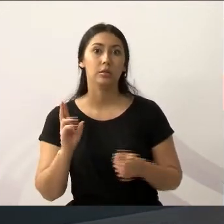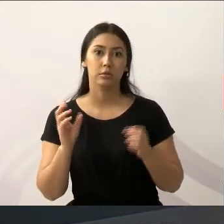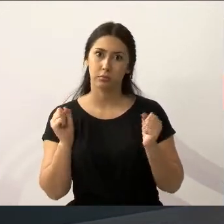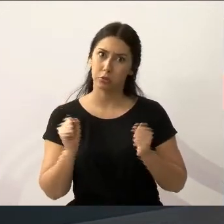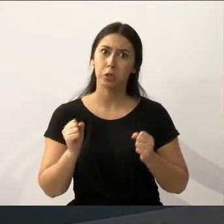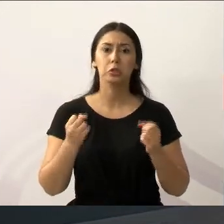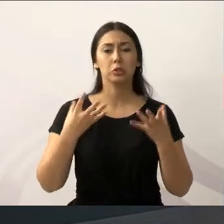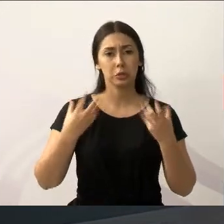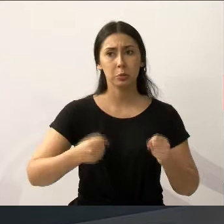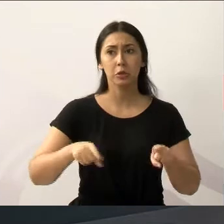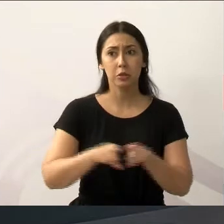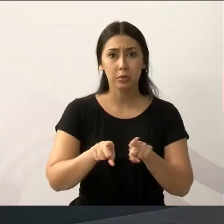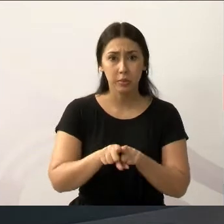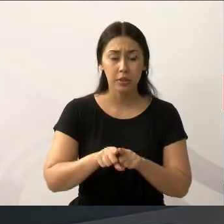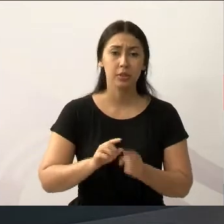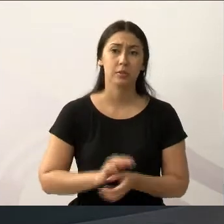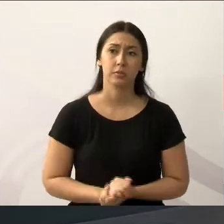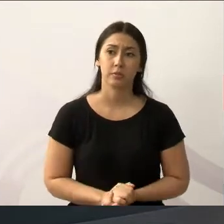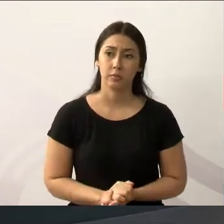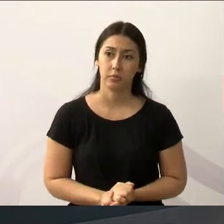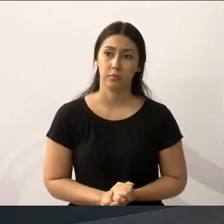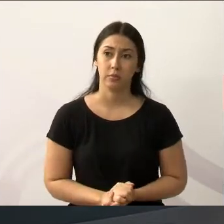programas, ela não recebe.